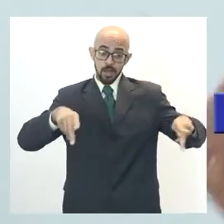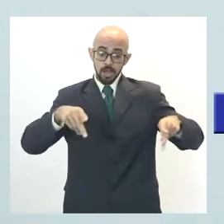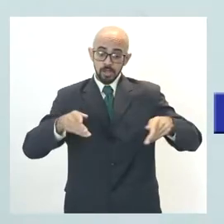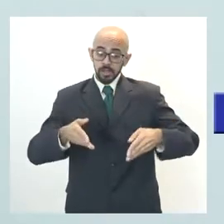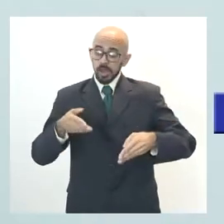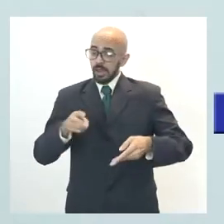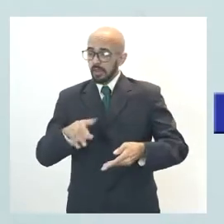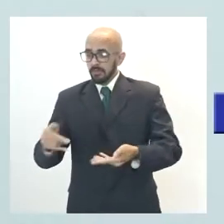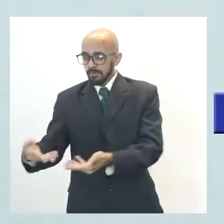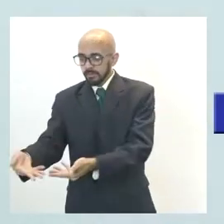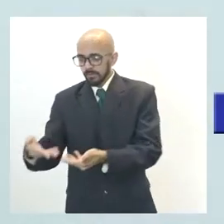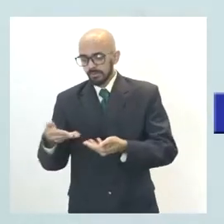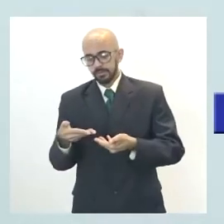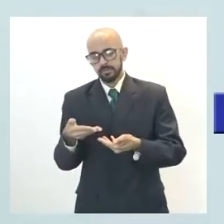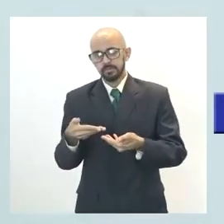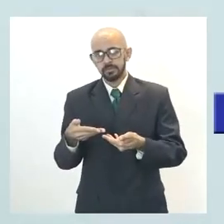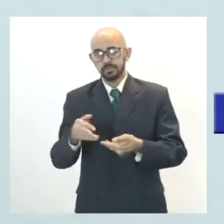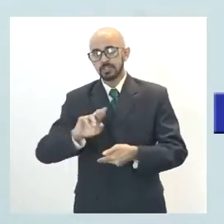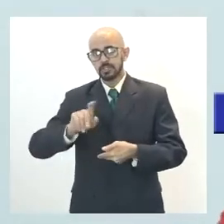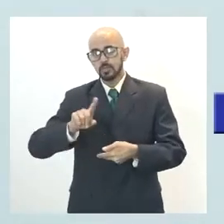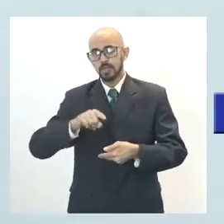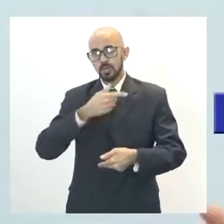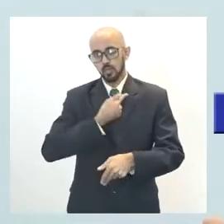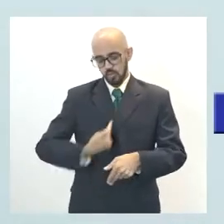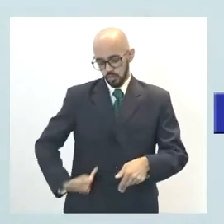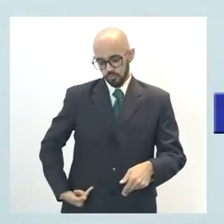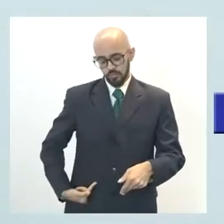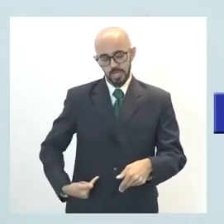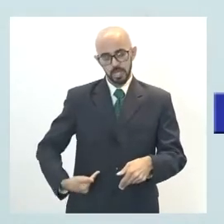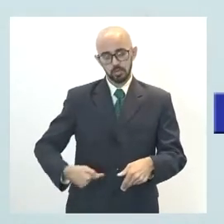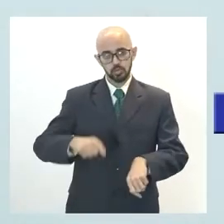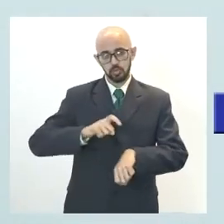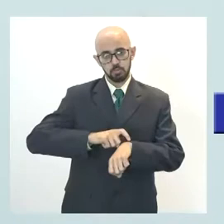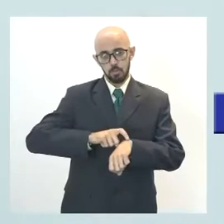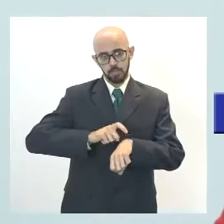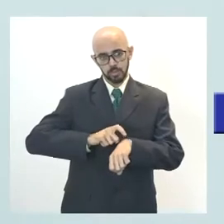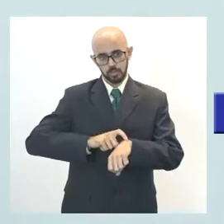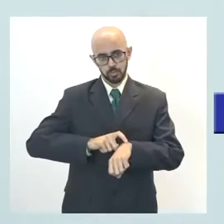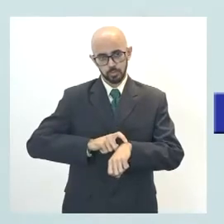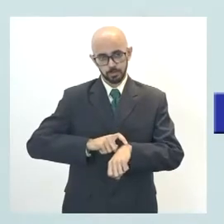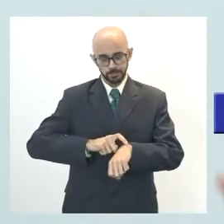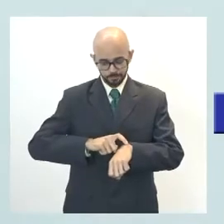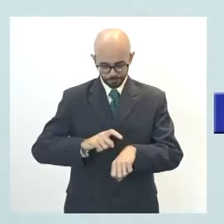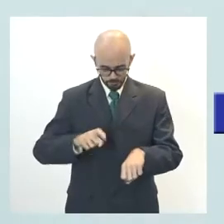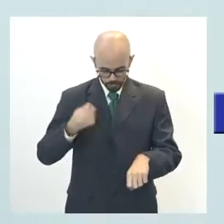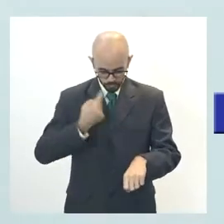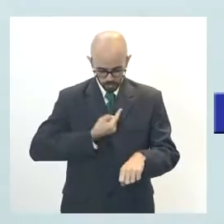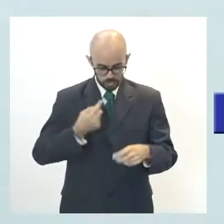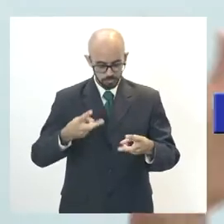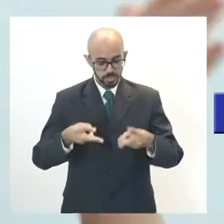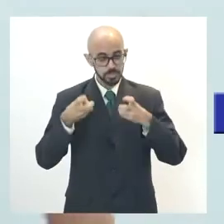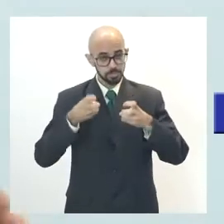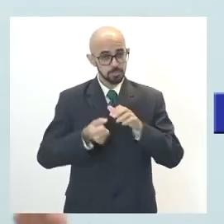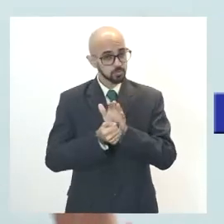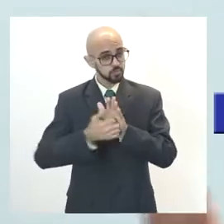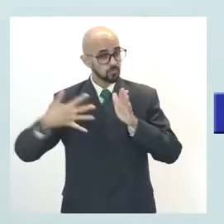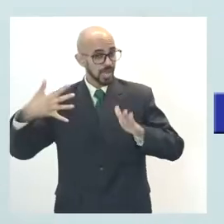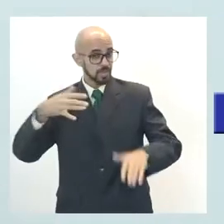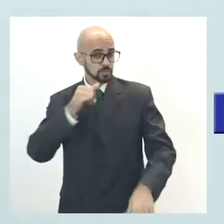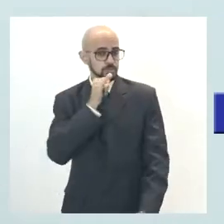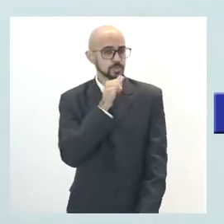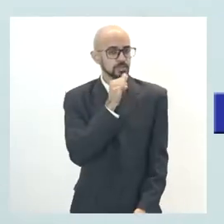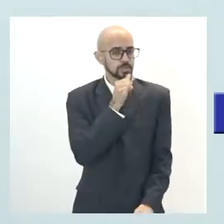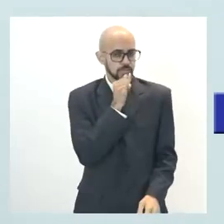e não com governo da vez o governo da ocasião a gente viu vários exemplos no período já